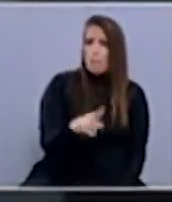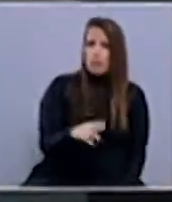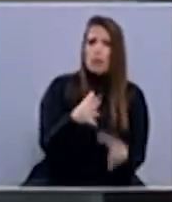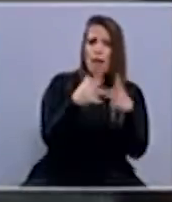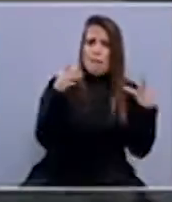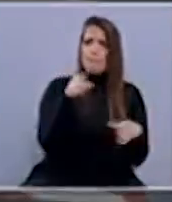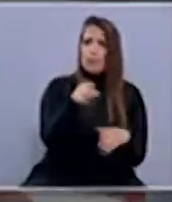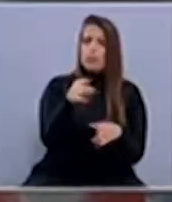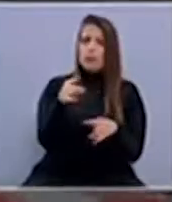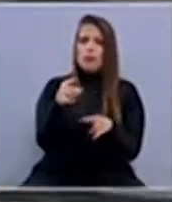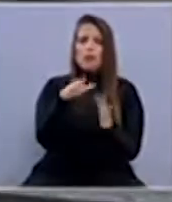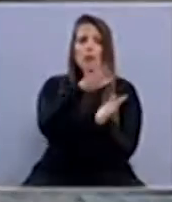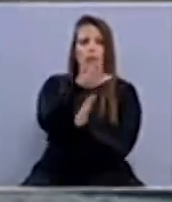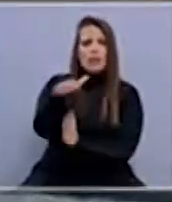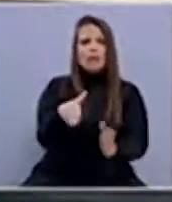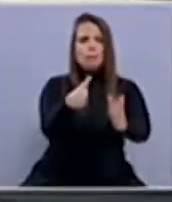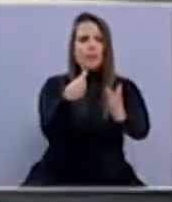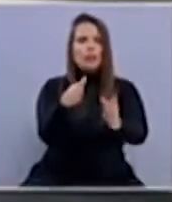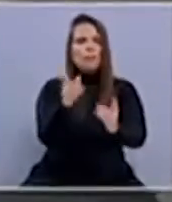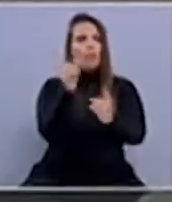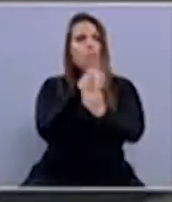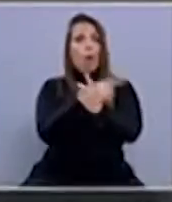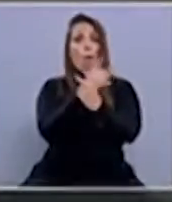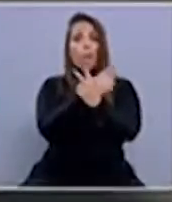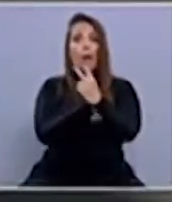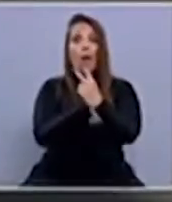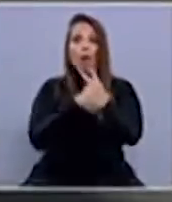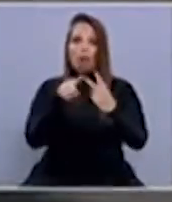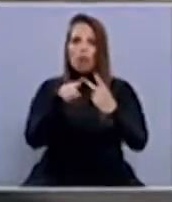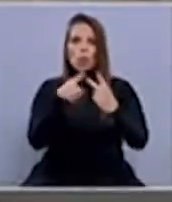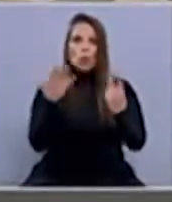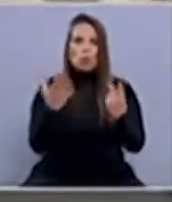ser canalizada para a segunda toma. Deste total,